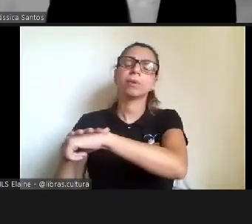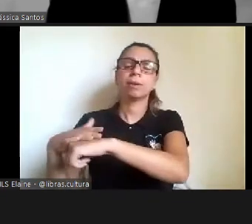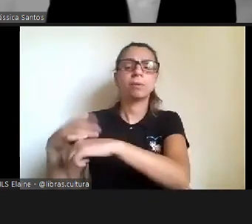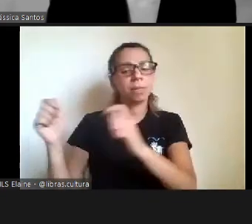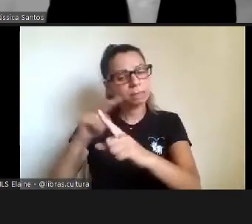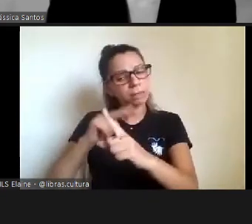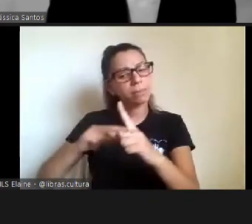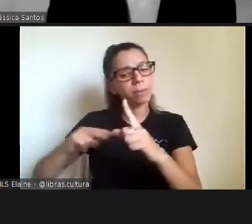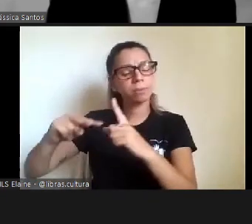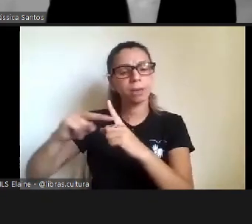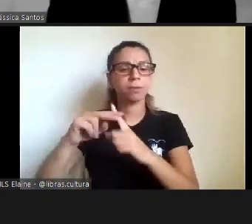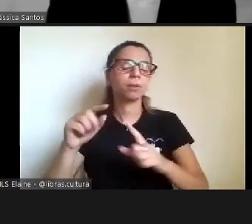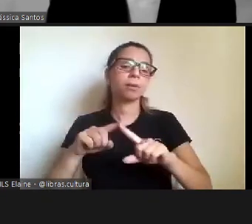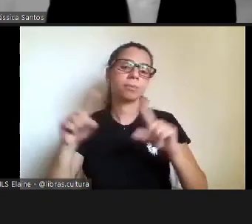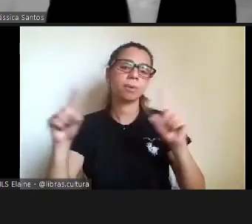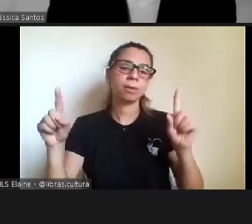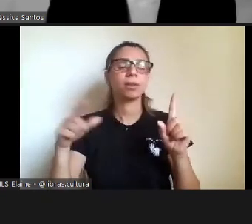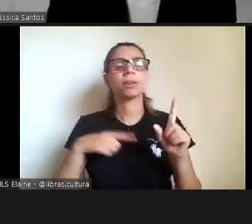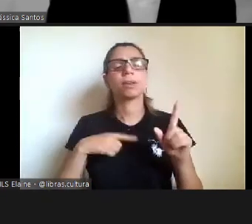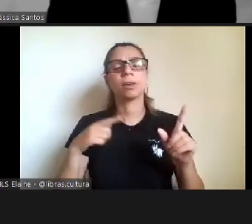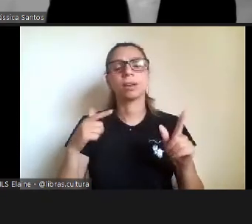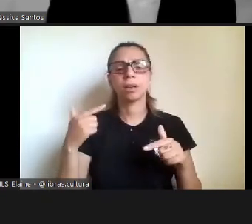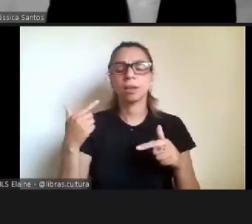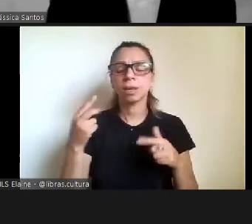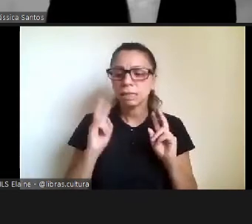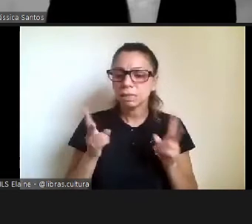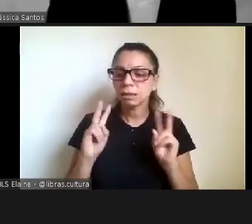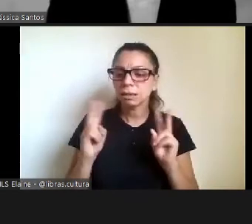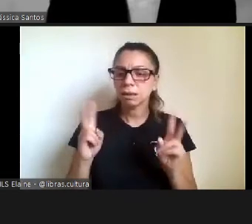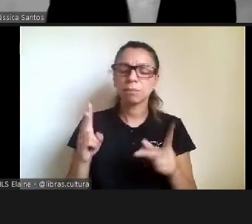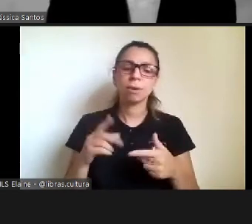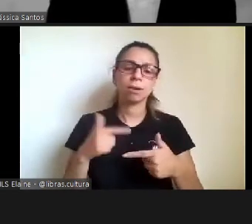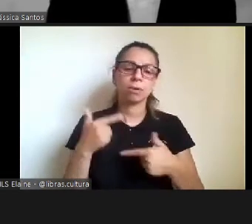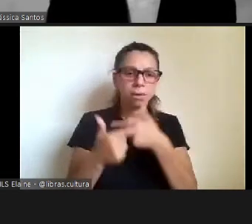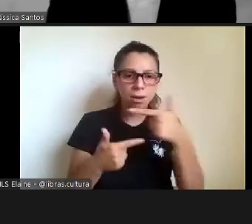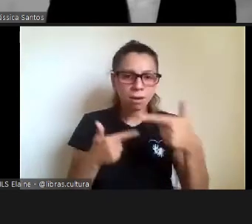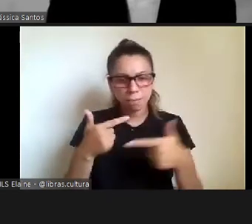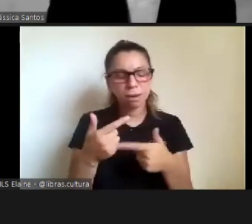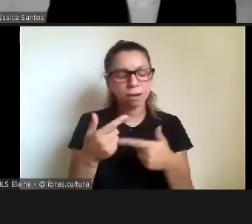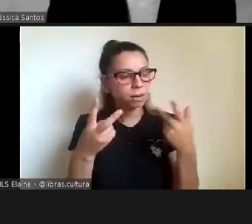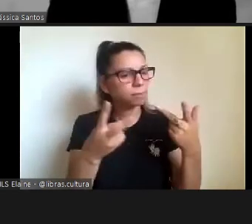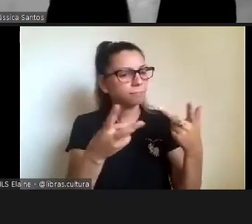Foi muito orgânico, assim, todos os trabalhos que eu via, eu achei que foi muito